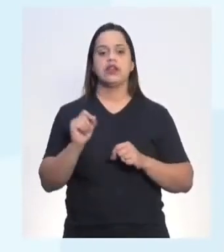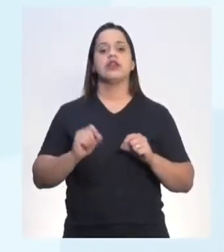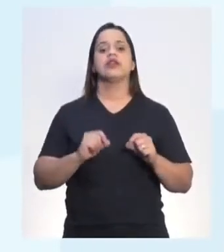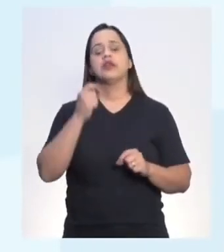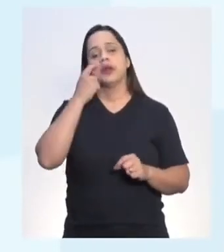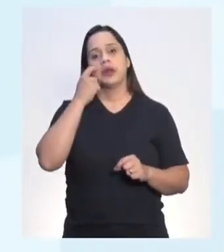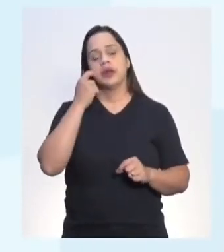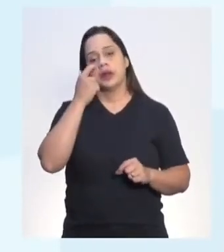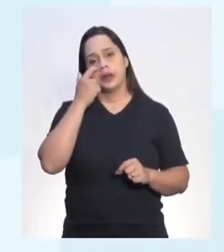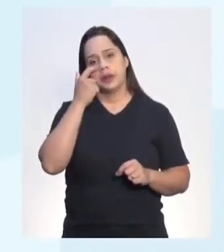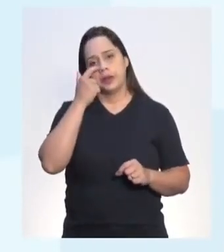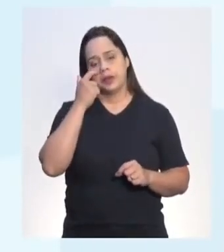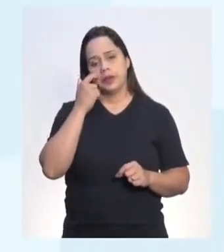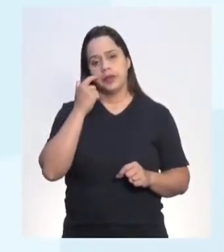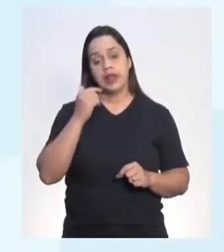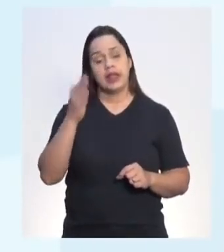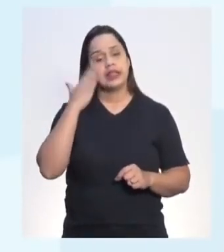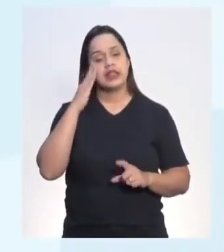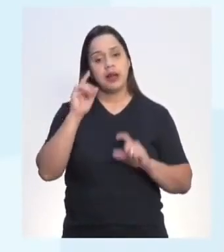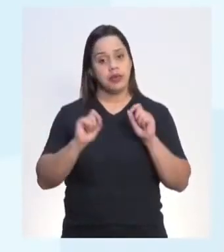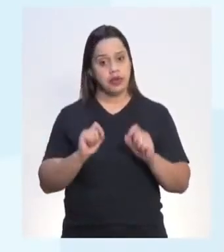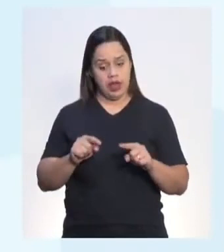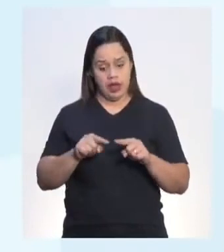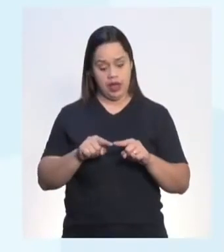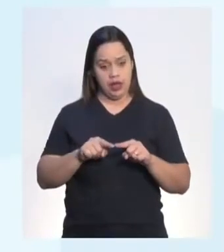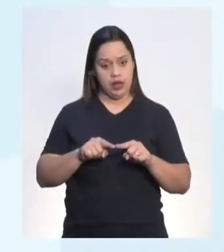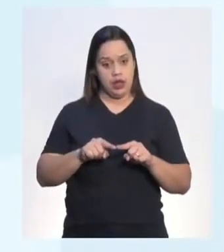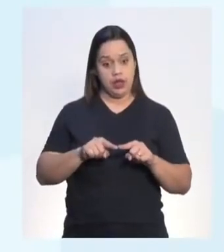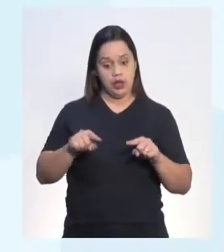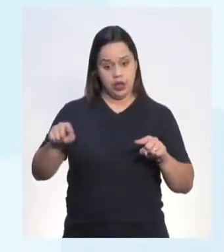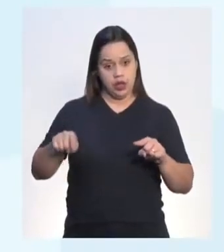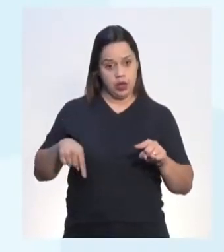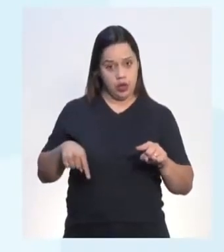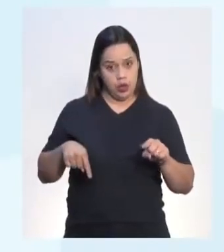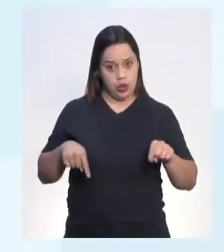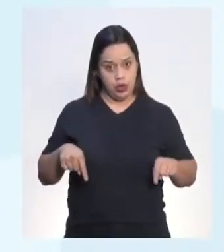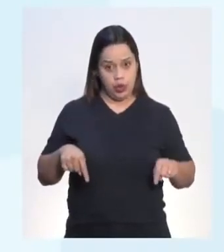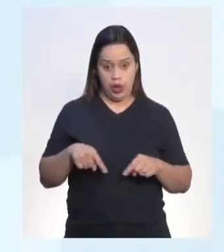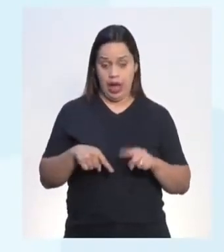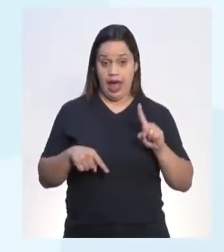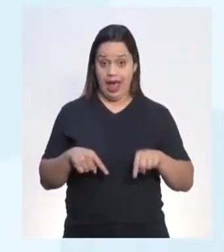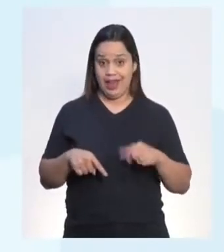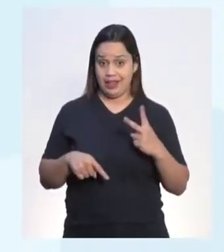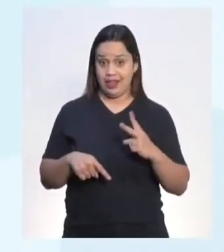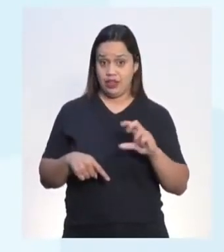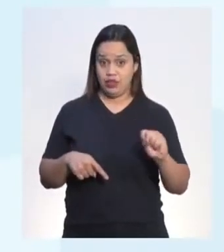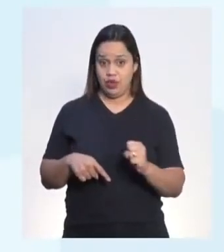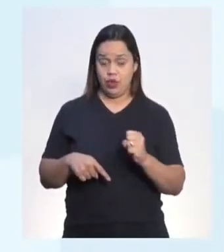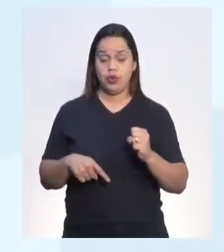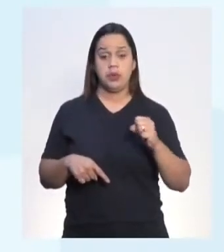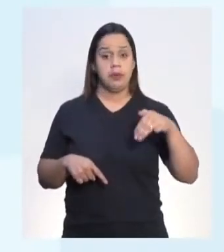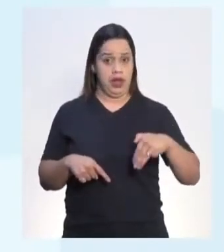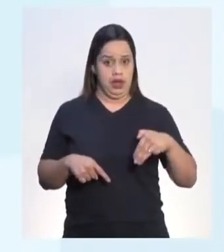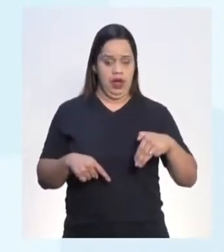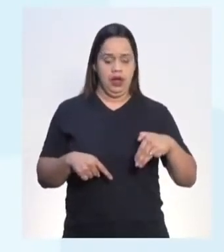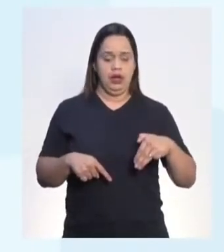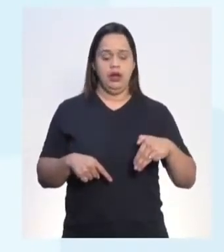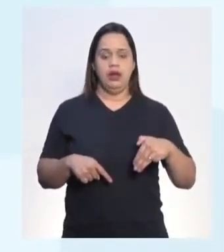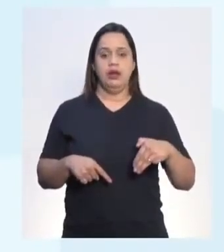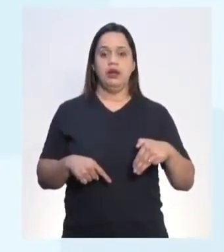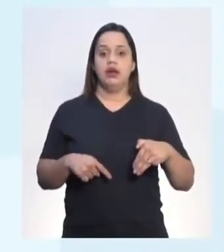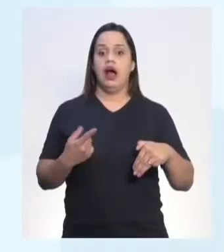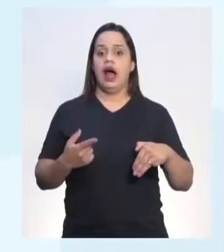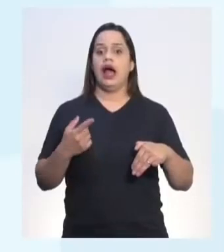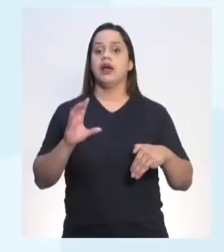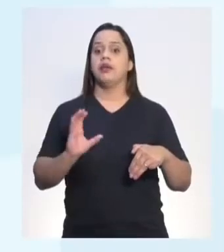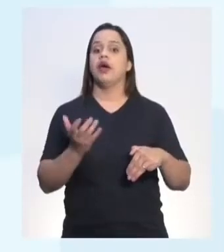lote do Marcos. Sabe-se que o perímetro do lote de Marcos é 128 metros. Qual é o valor do